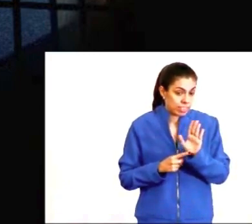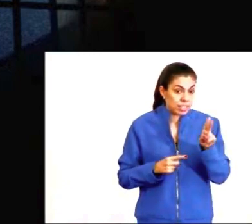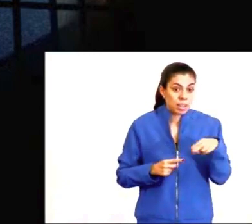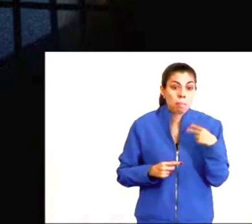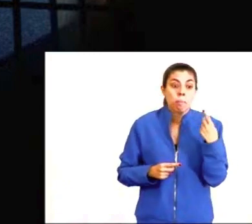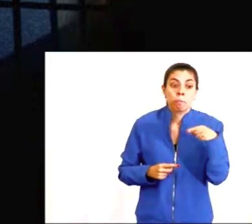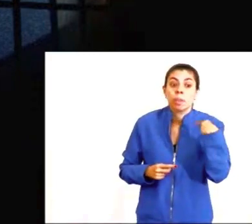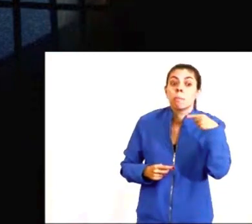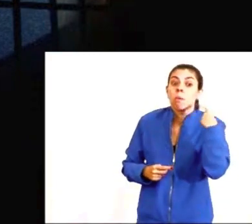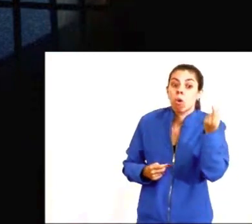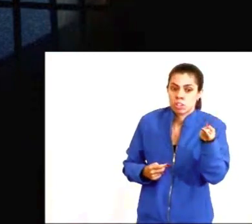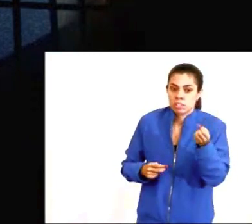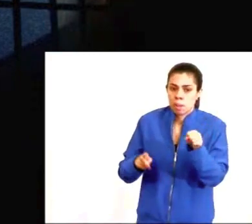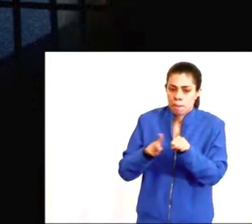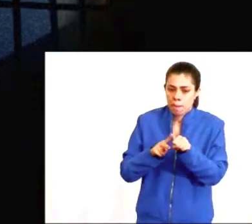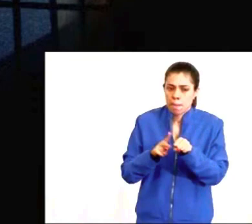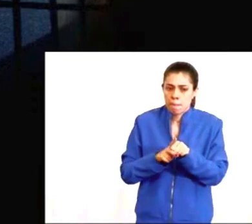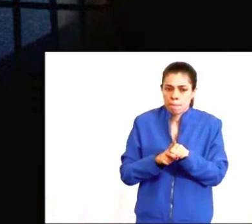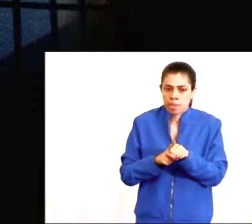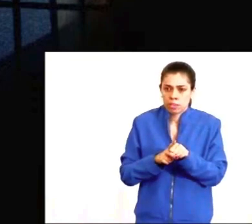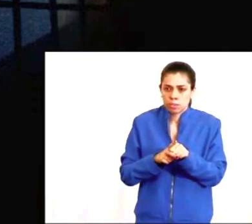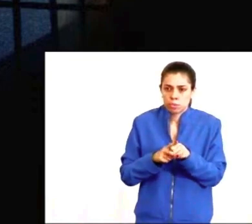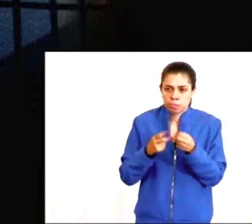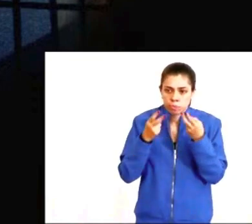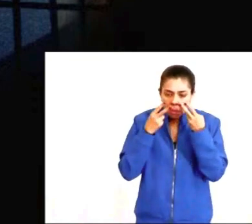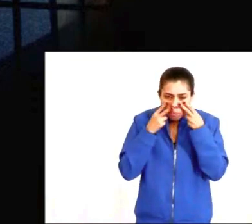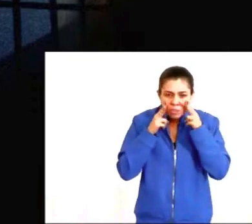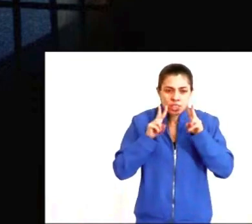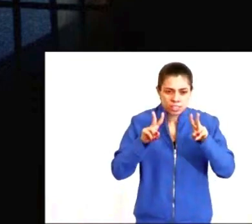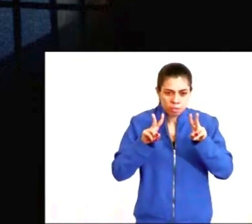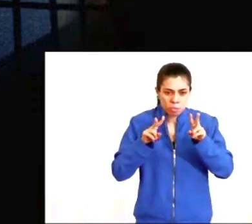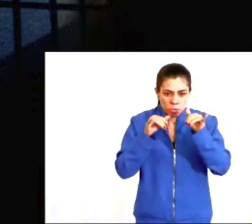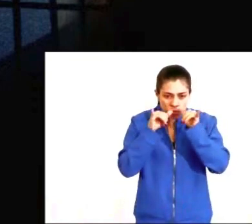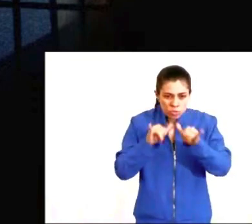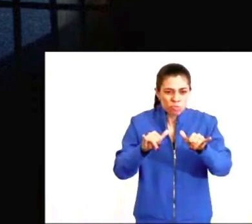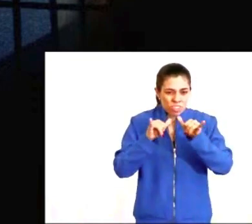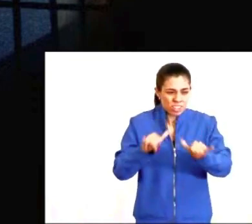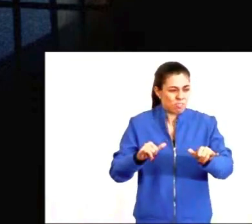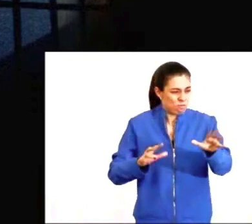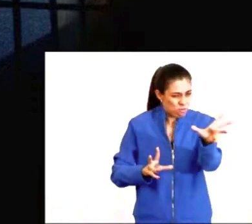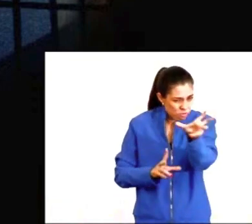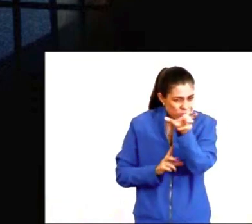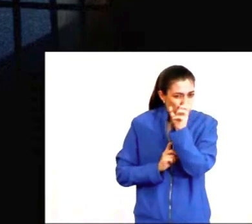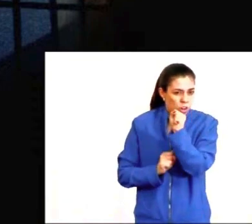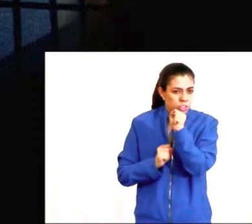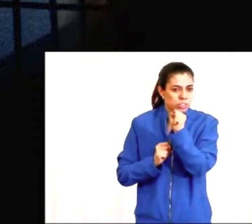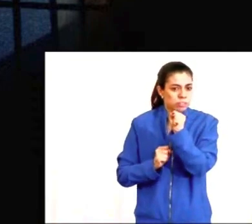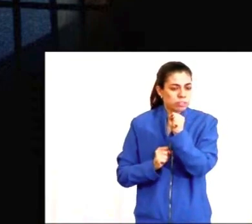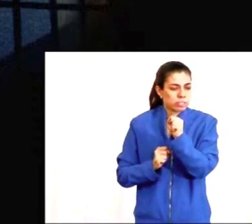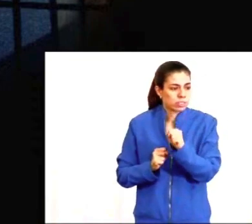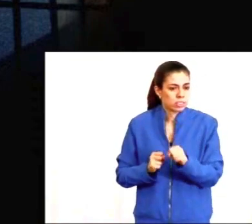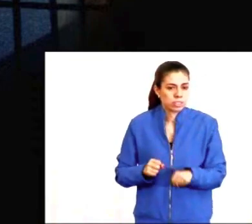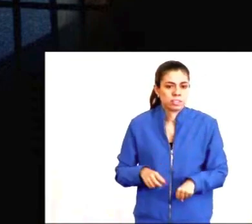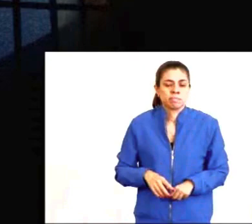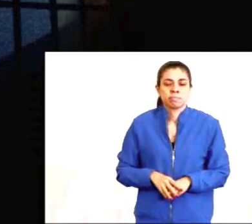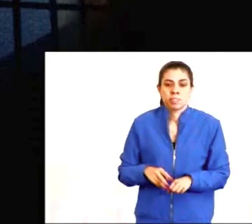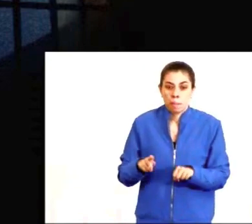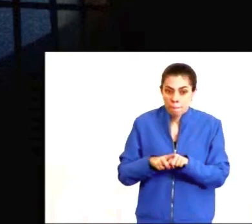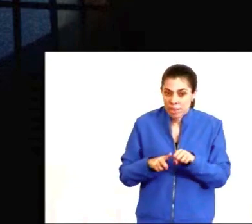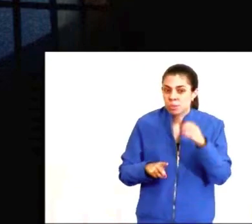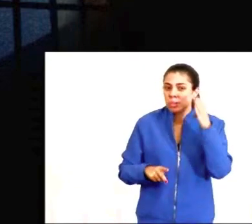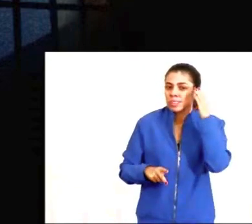eloquente depois. A resposta imediata de Pedro ao que ele já estava entendendo